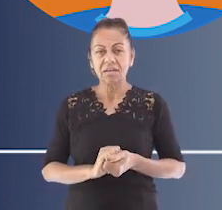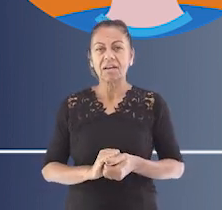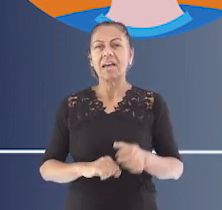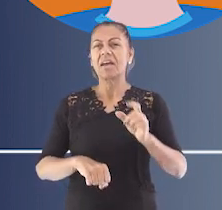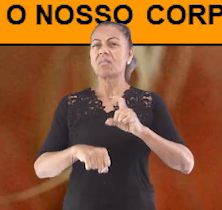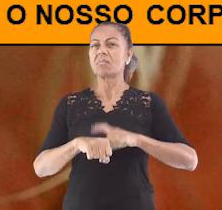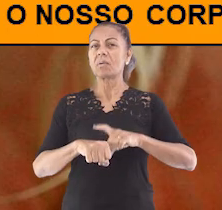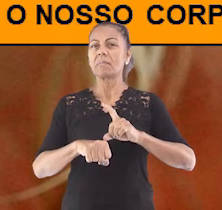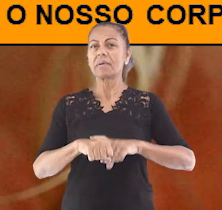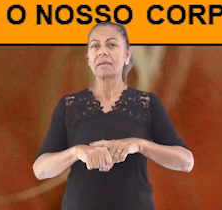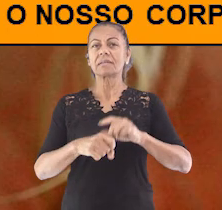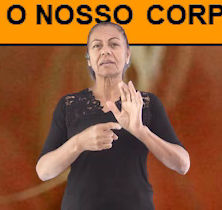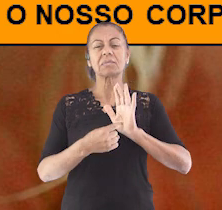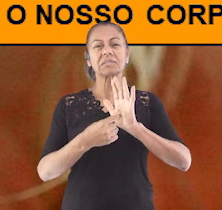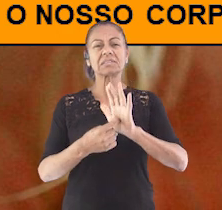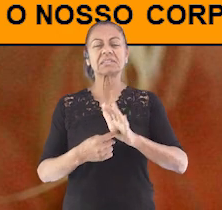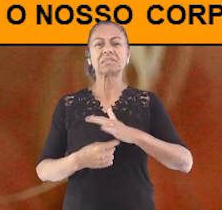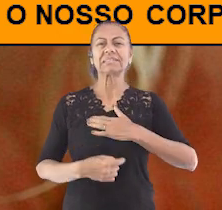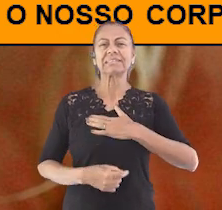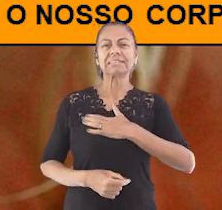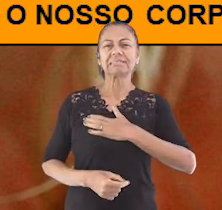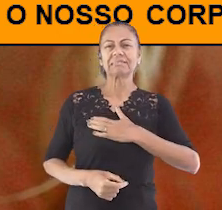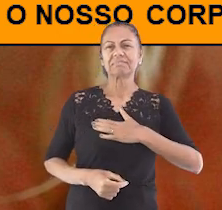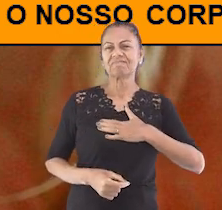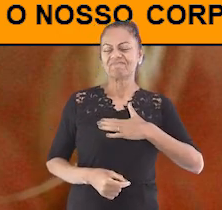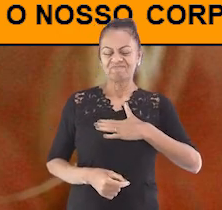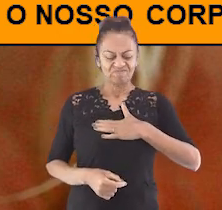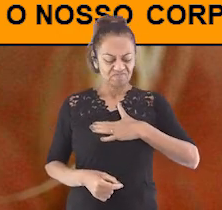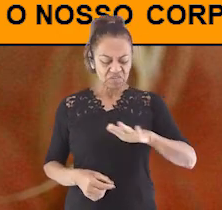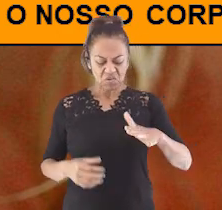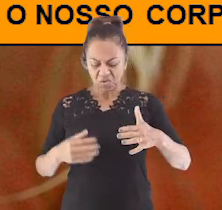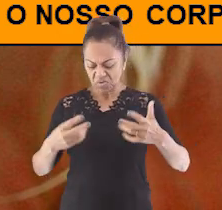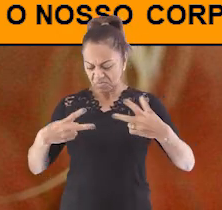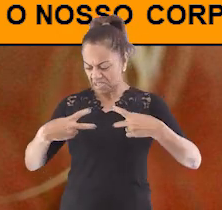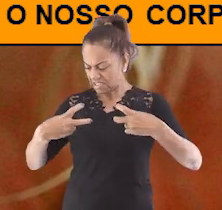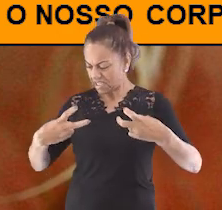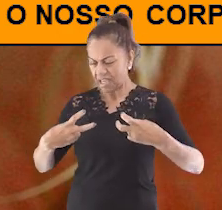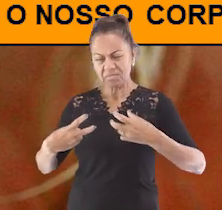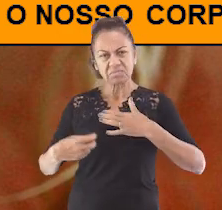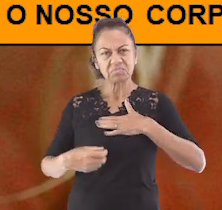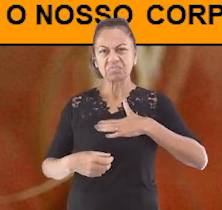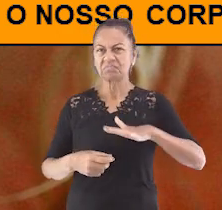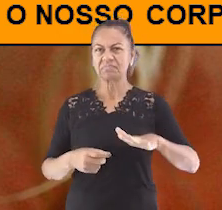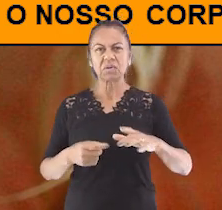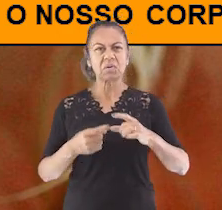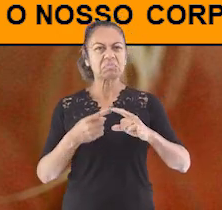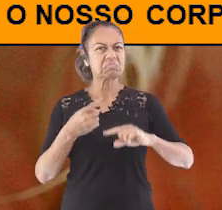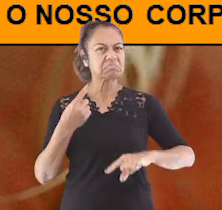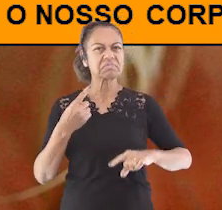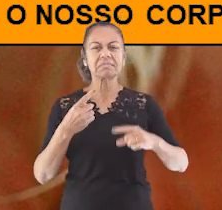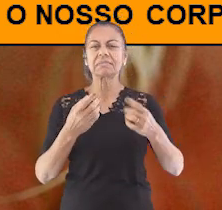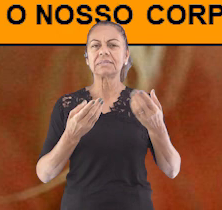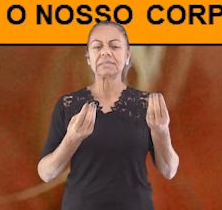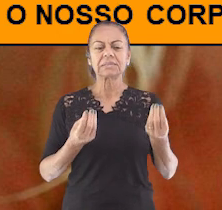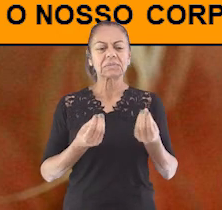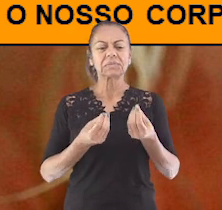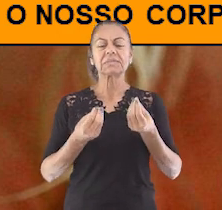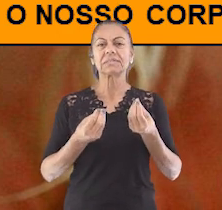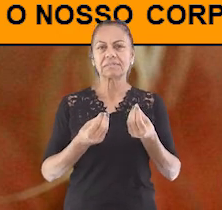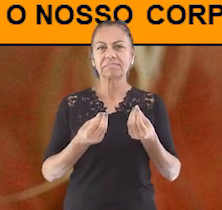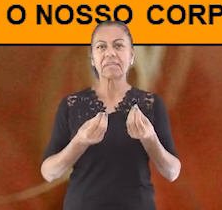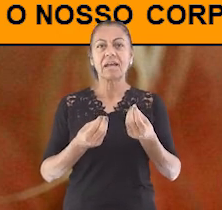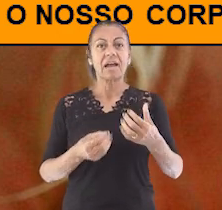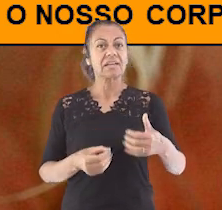nossa mente. Na puberdade, é o momento que mais demonstramos insatisfação com o nosso